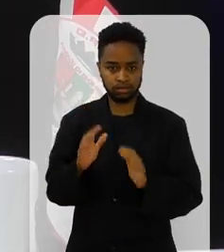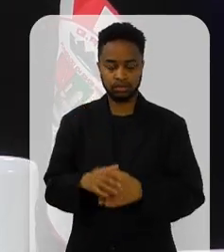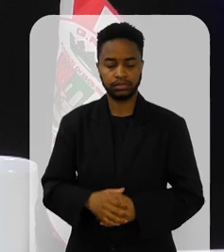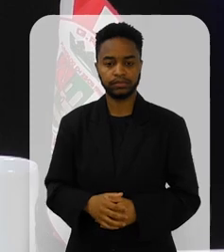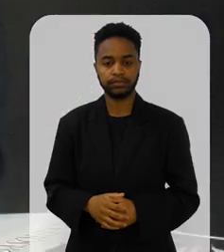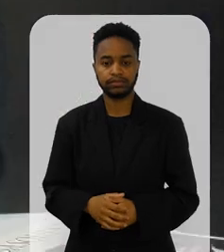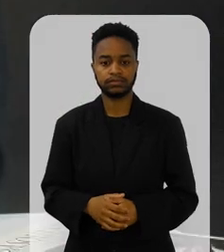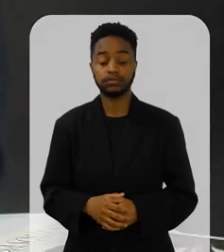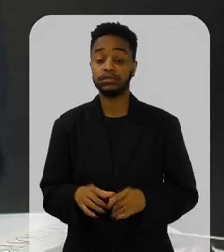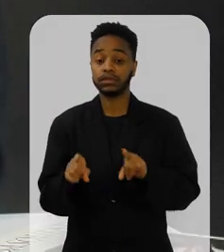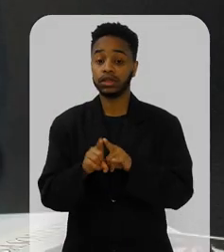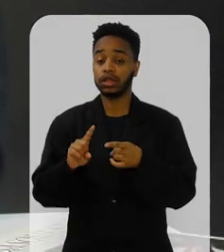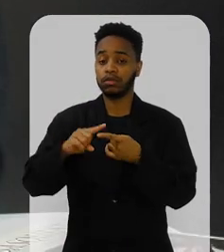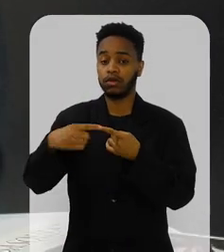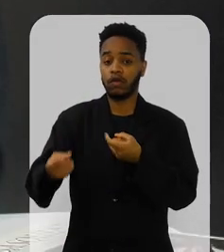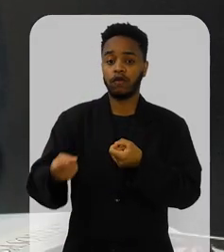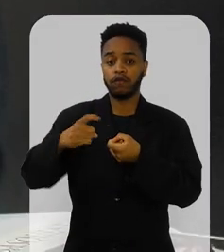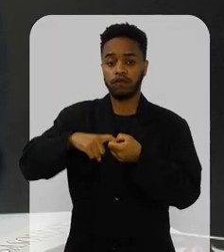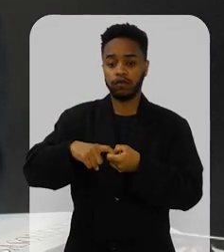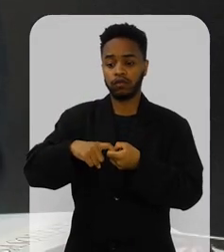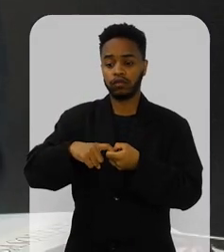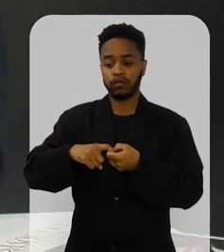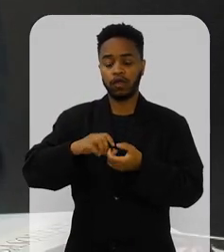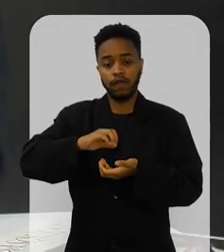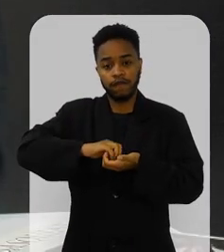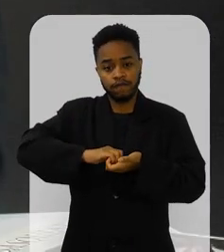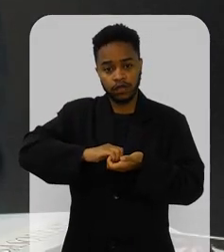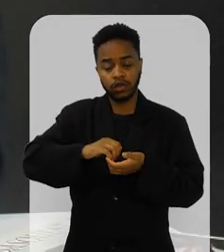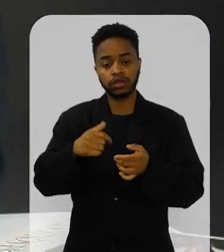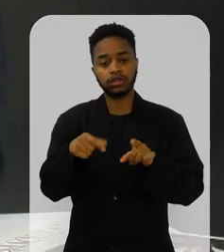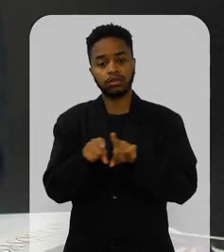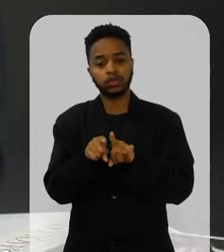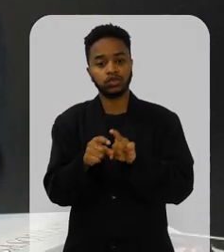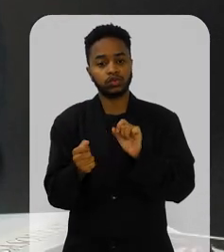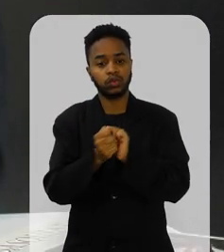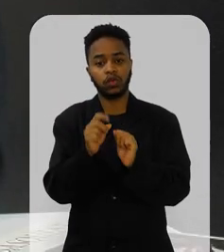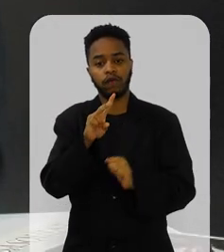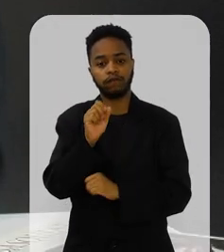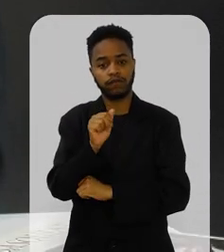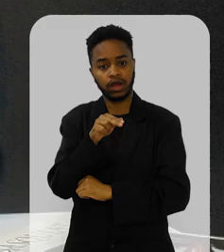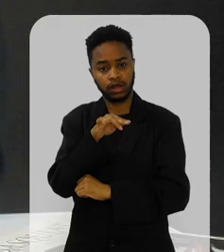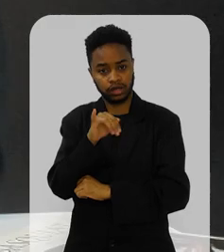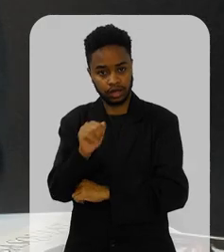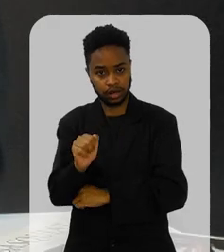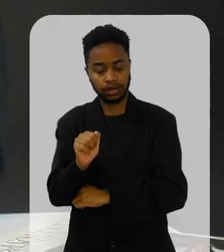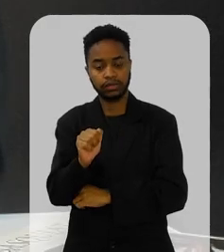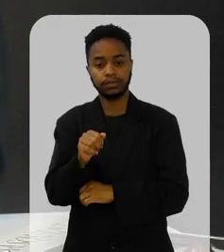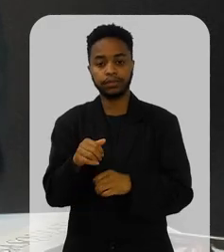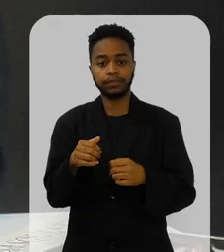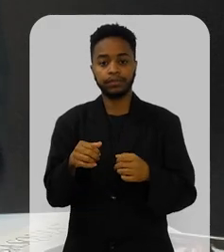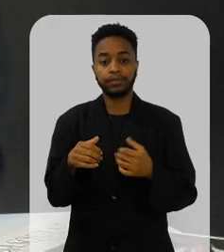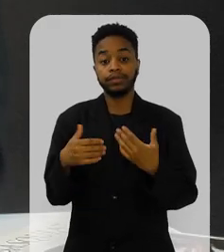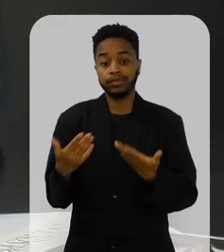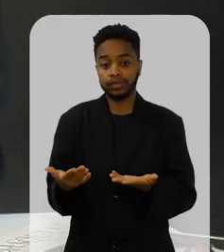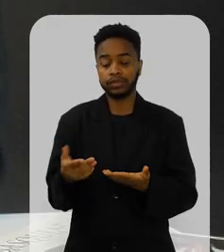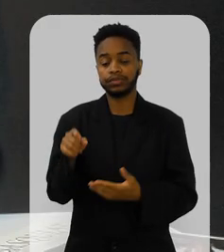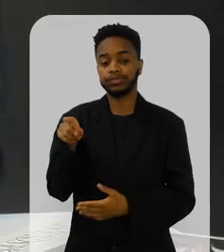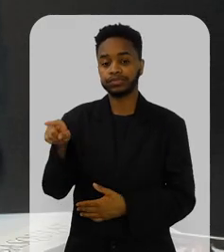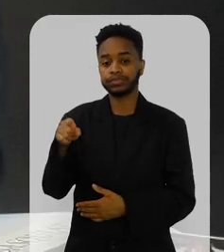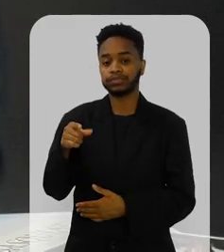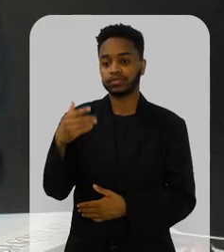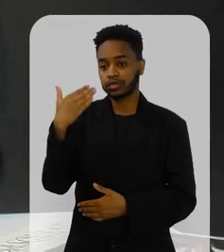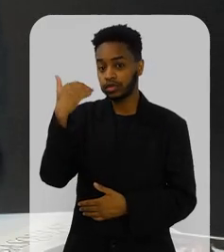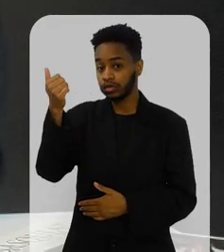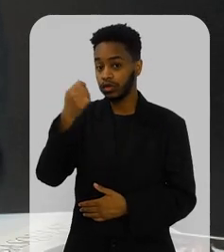Quando ele volta para Viradouro, que eu fui trabalhar com ele, era eu e Vani Araújo. Vani. Né? E ele